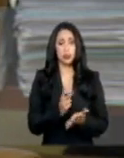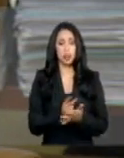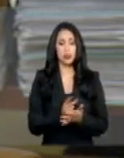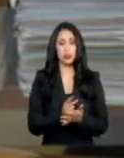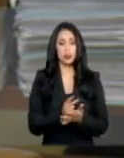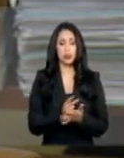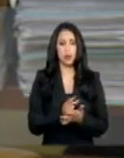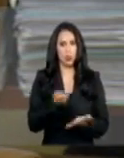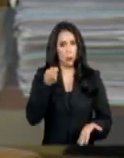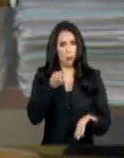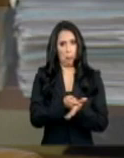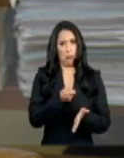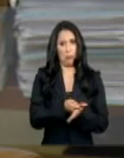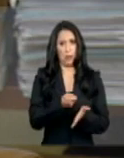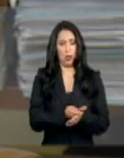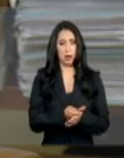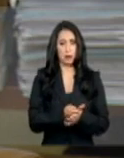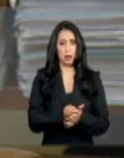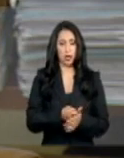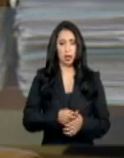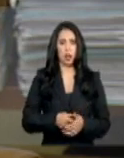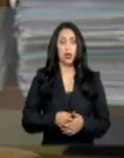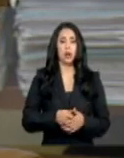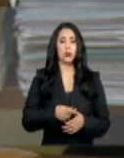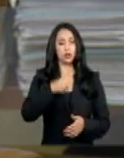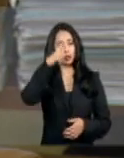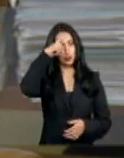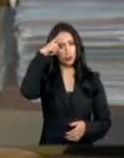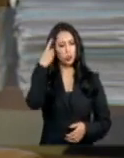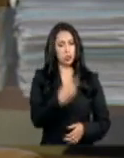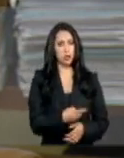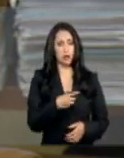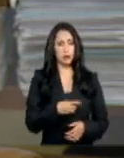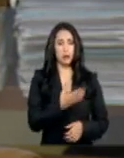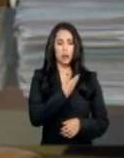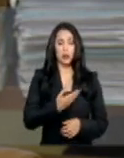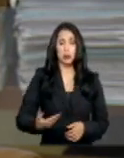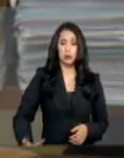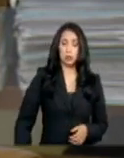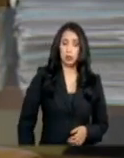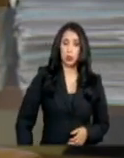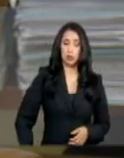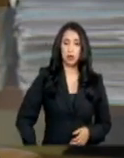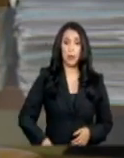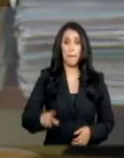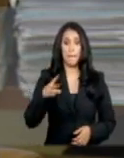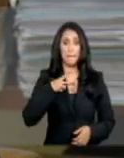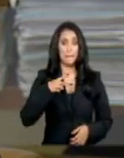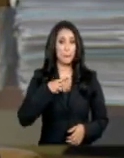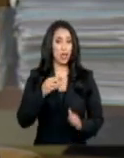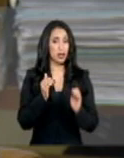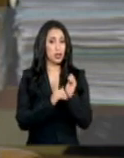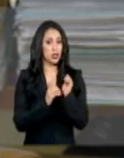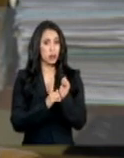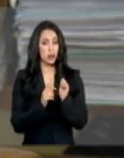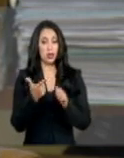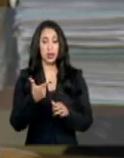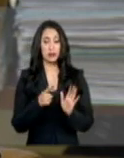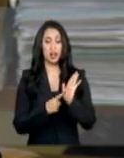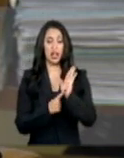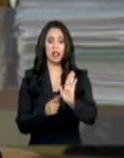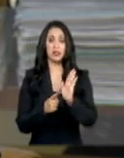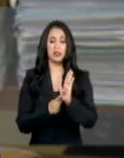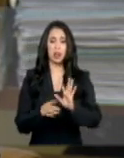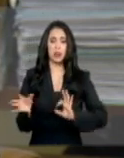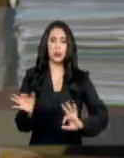arbitrária para o domínio público de questões ou aspectos pessoais sem reflexo no plano dos